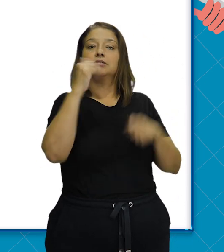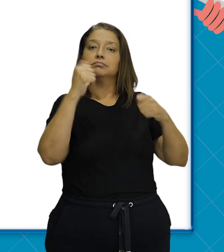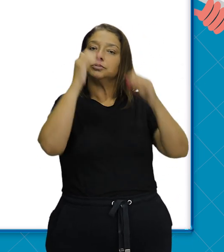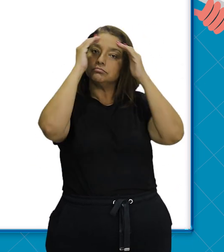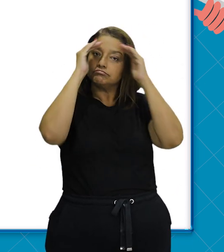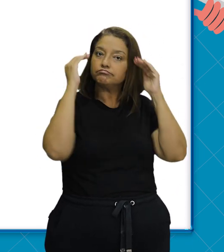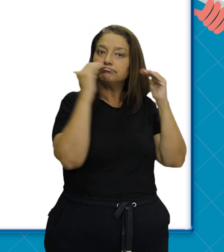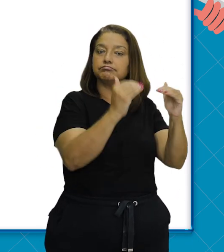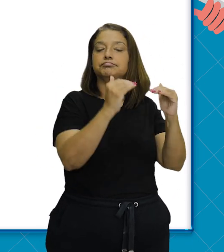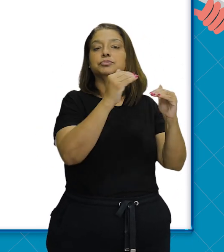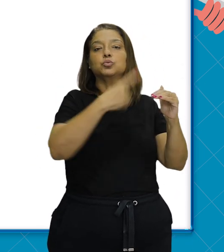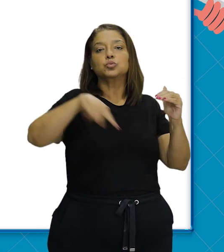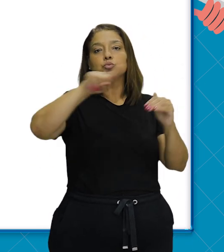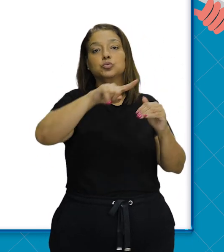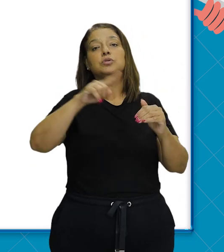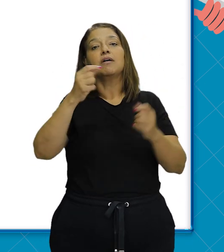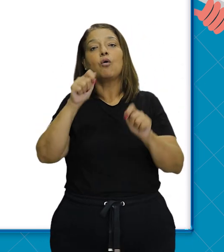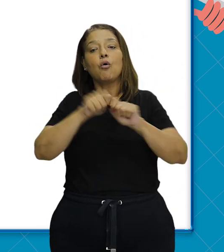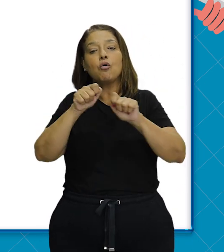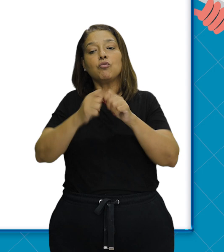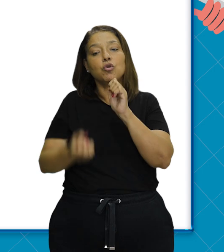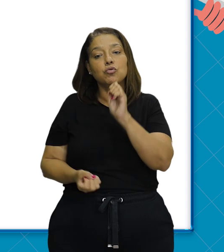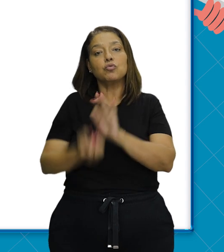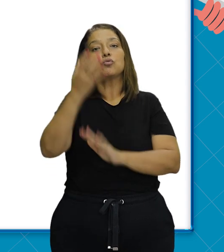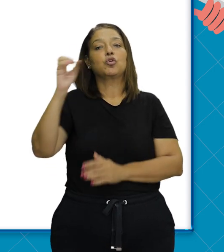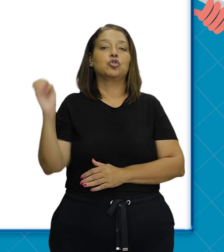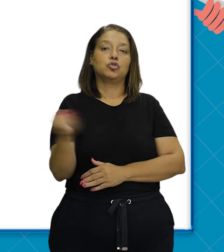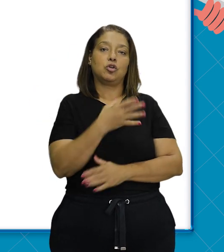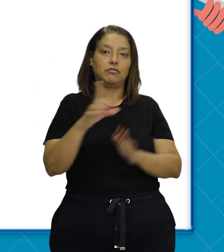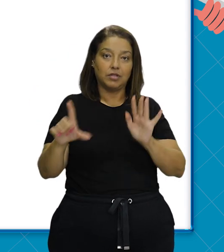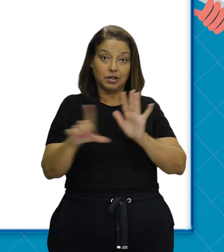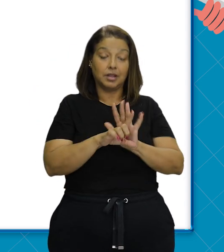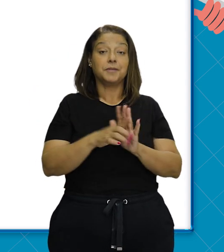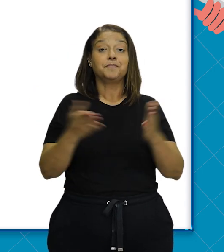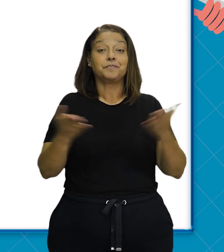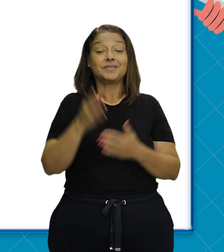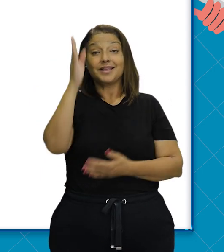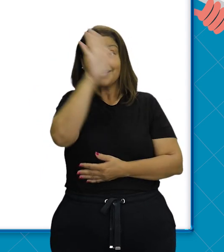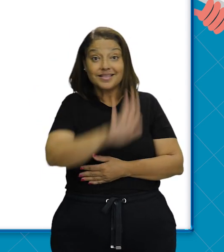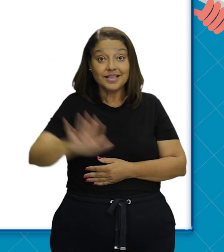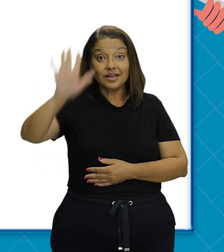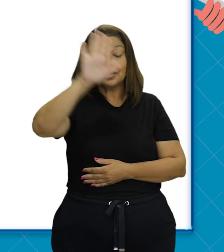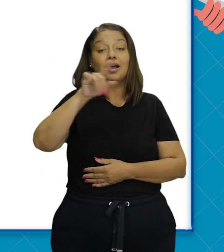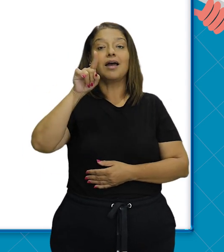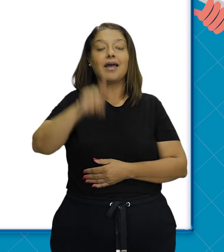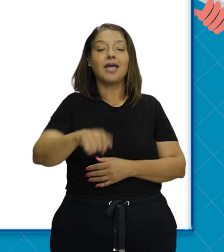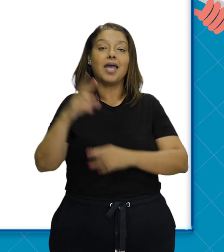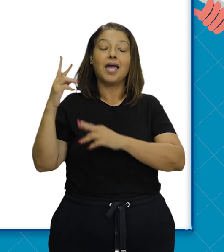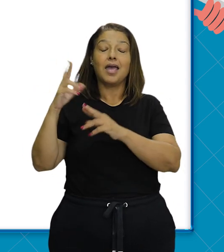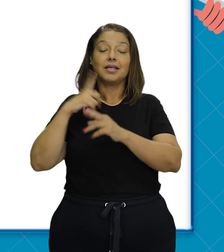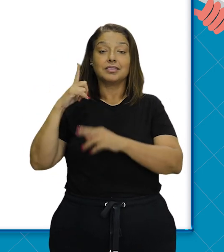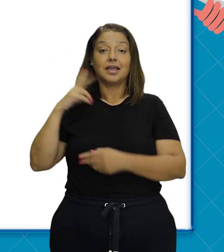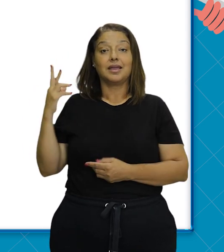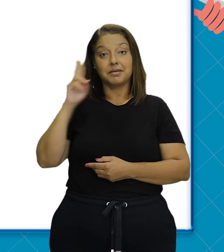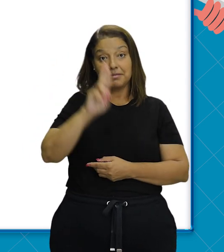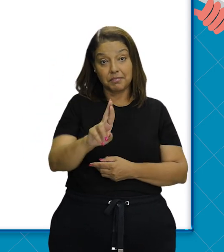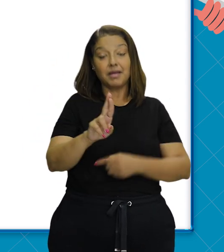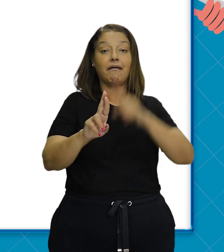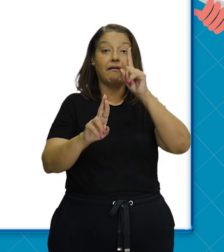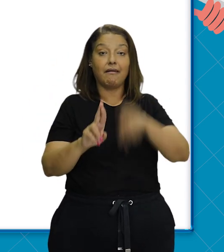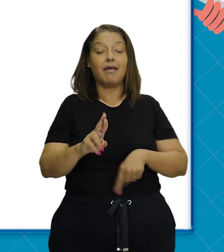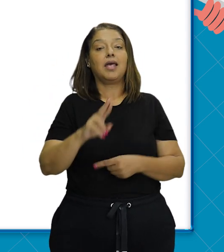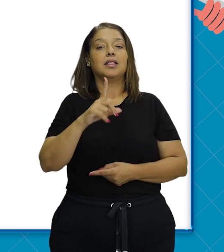ser respeitada para a proposição de novas leis. Em âmbito nacional, os representantes do Legislativo são os